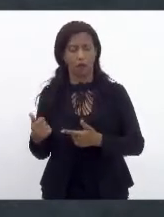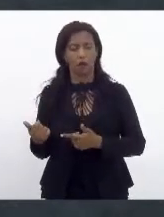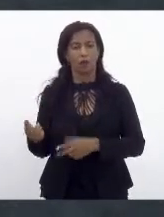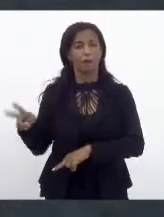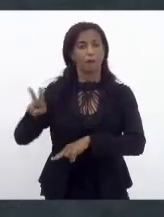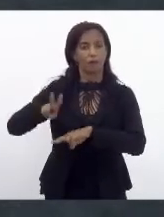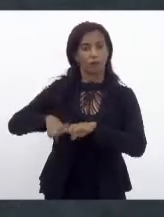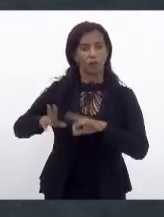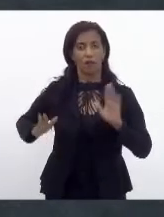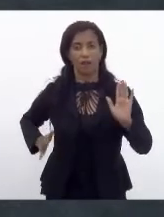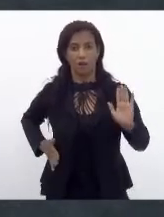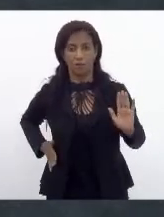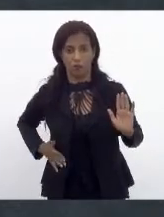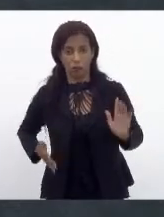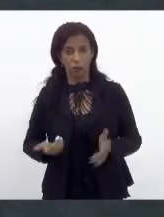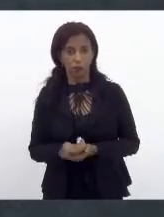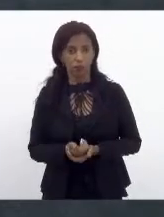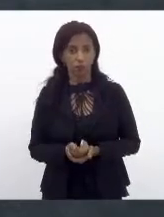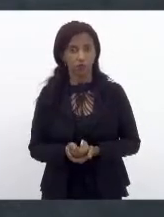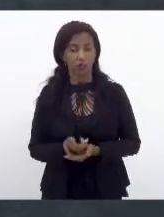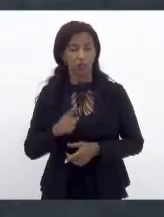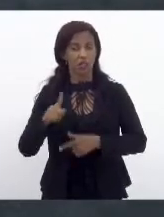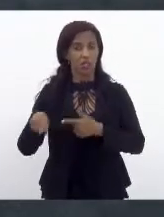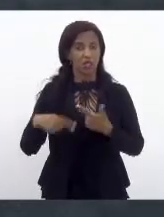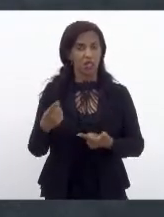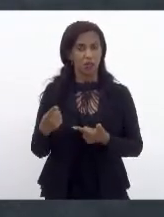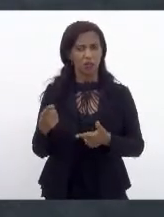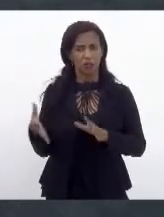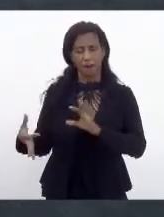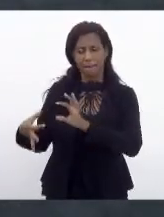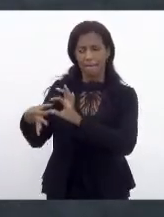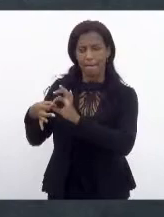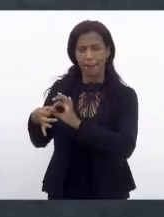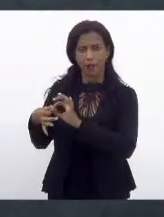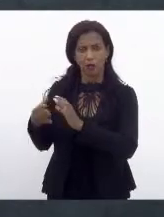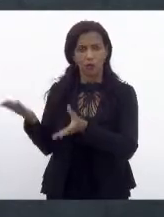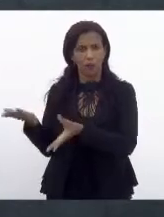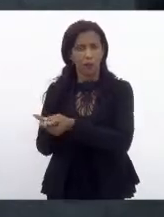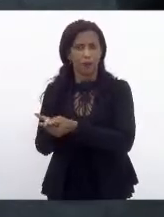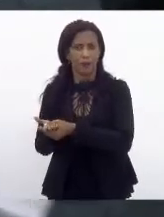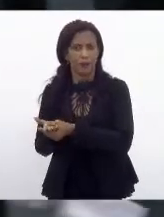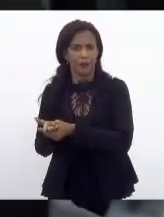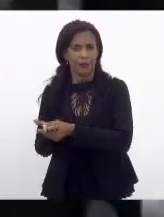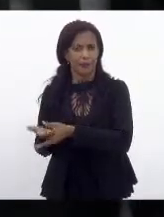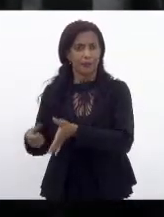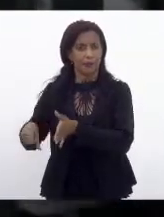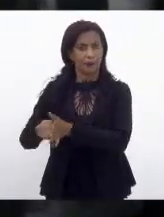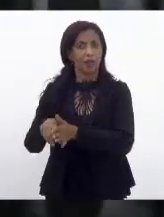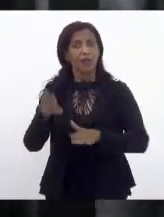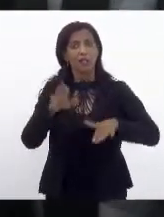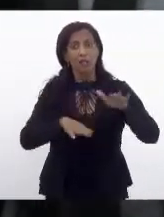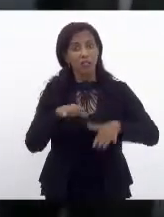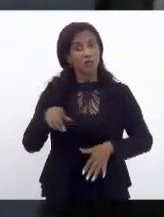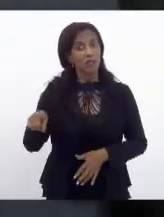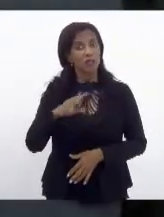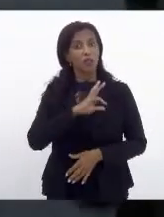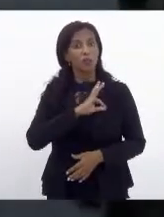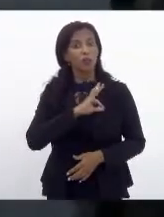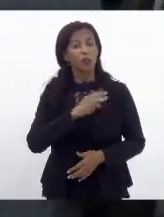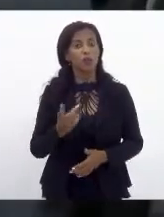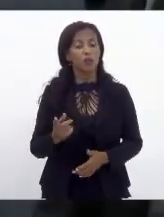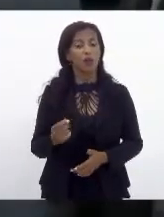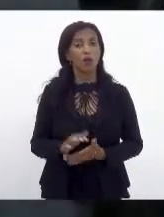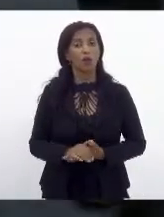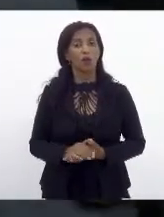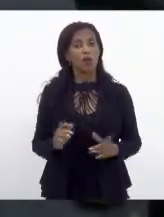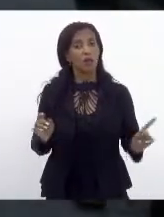o vagabundo, o marginal, e ficava vinculado ao processo criminal. E muitas vezes, né, Poubel, esse policial, ele vai